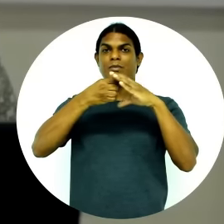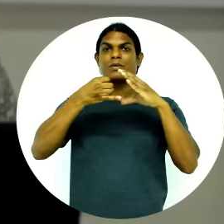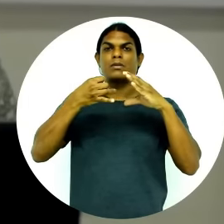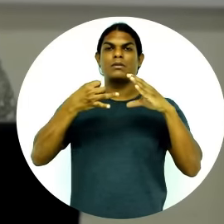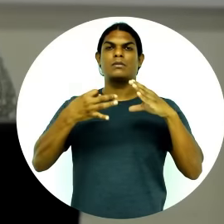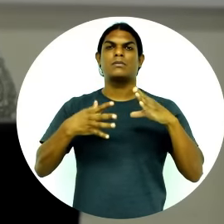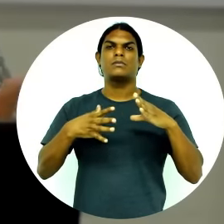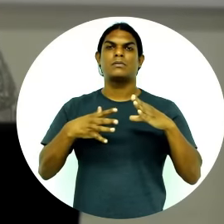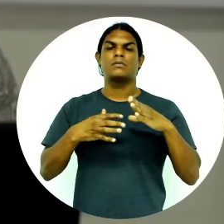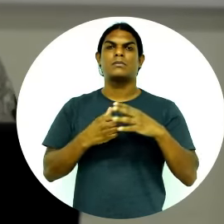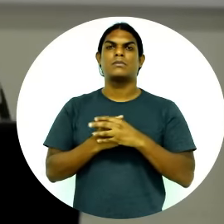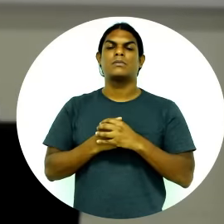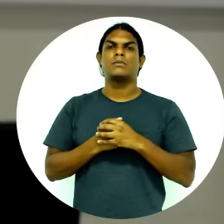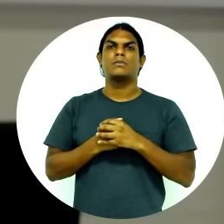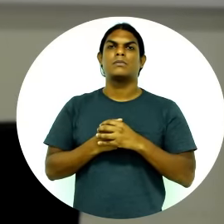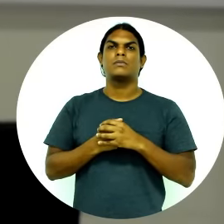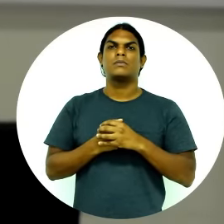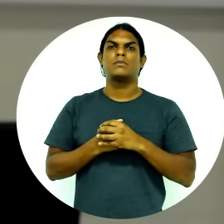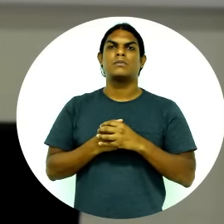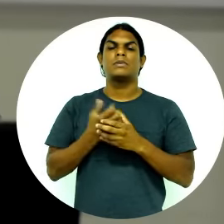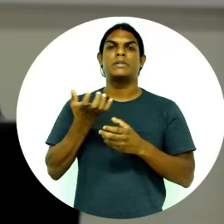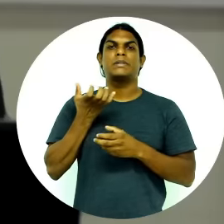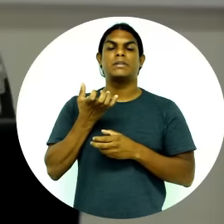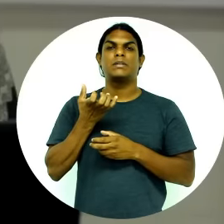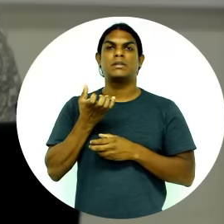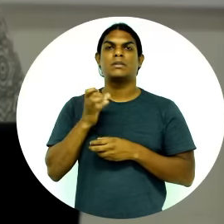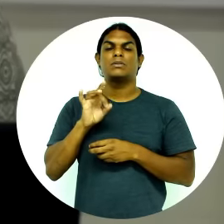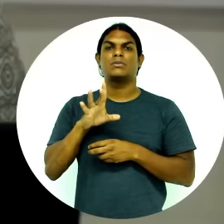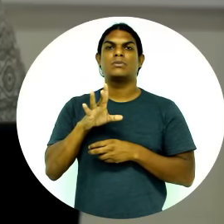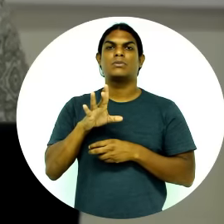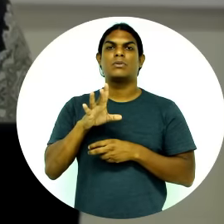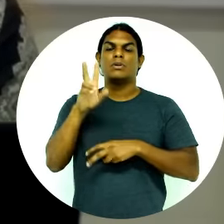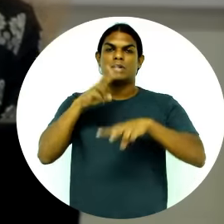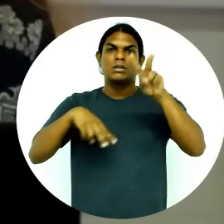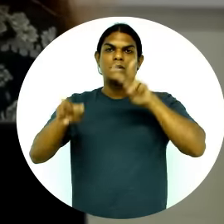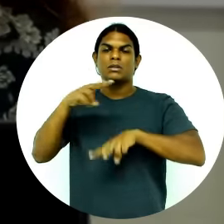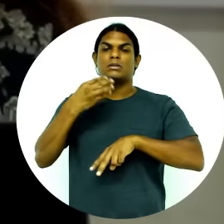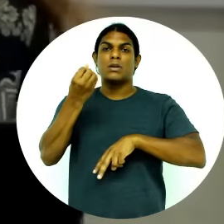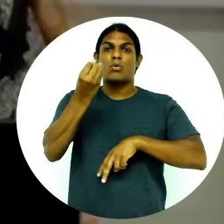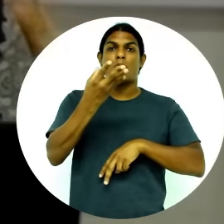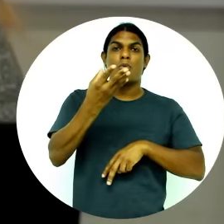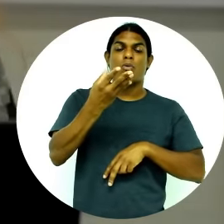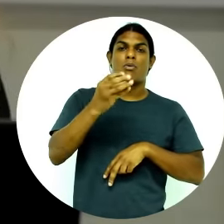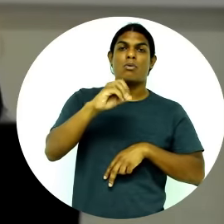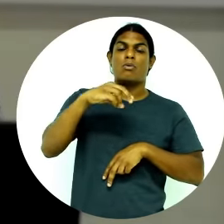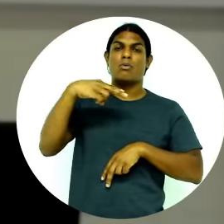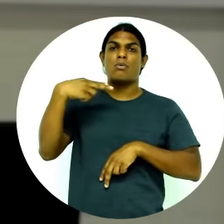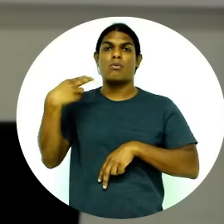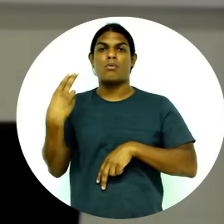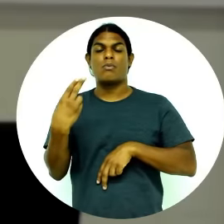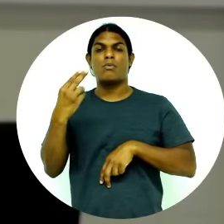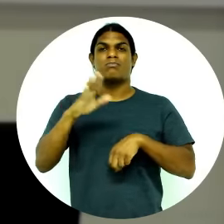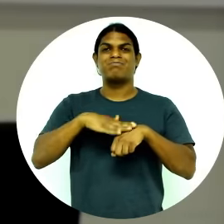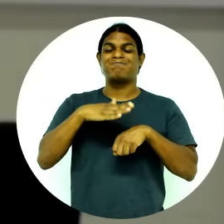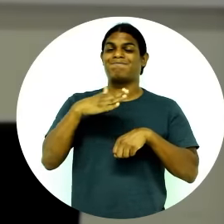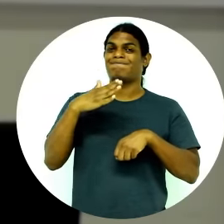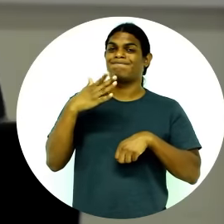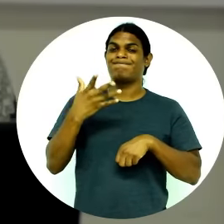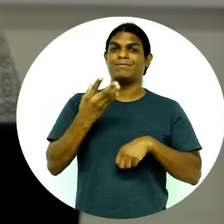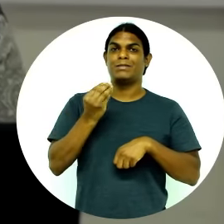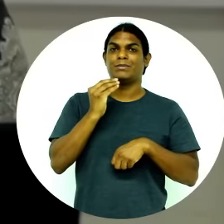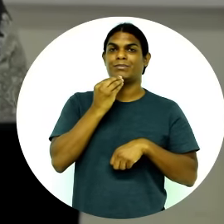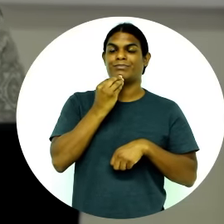com características situadas no campo da normalidade. Ele quer saber tudo o que foi de muito bom e tudo o que foi de muito ruim